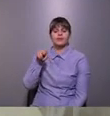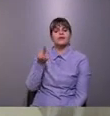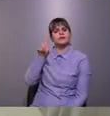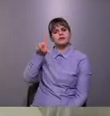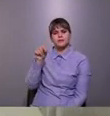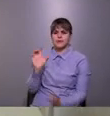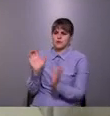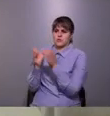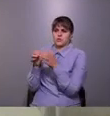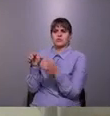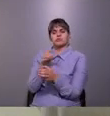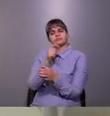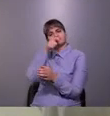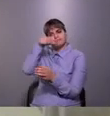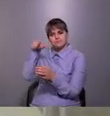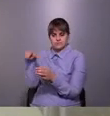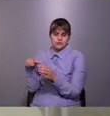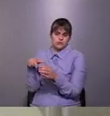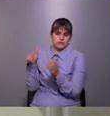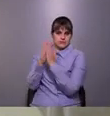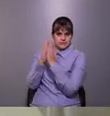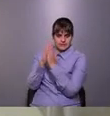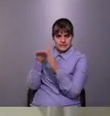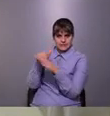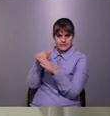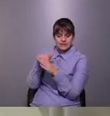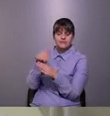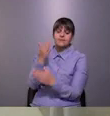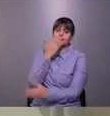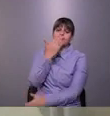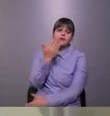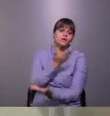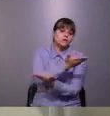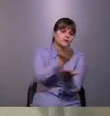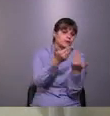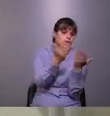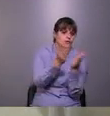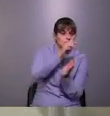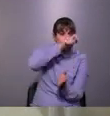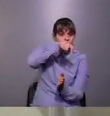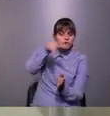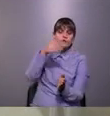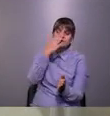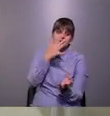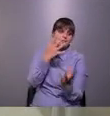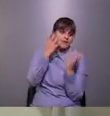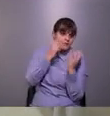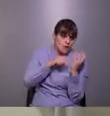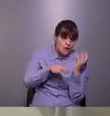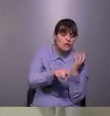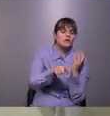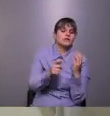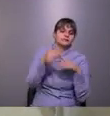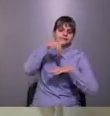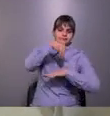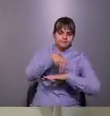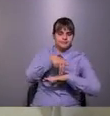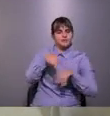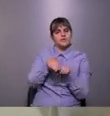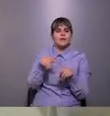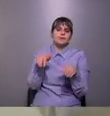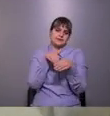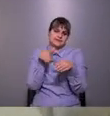demais ministros sagrados. Peço a todos os que puderem fazê-lo a pôr-se de pé para melhor participarem na